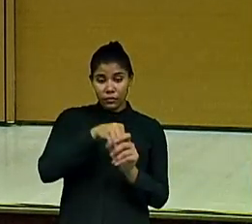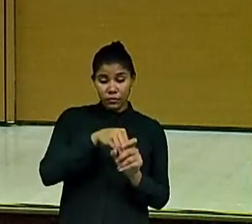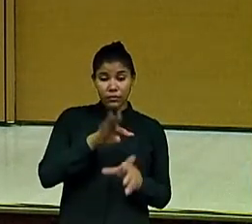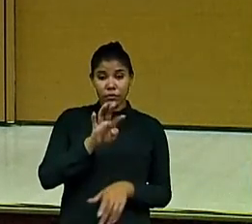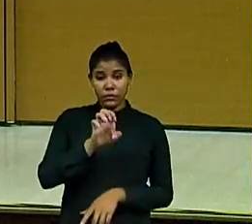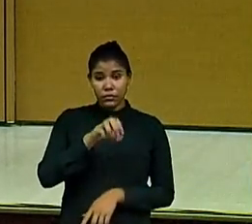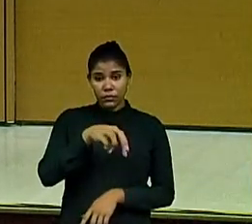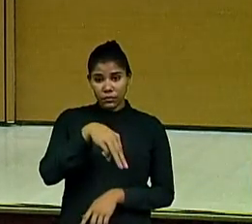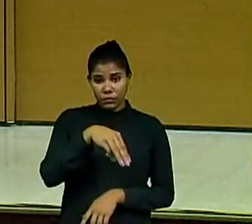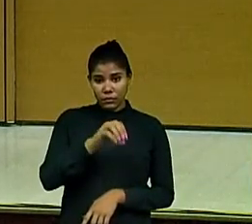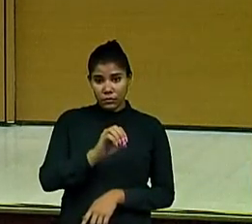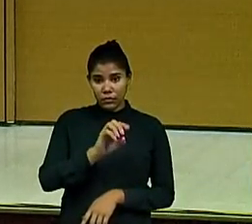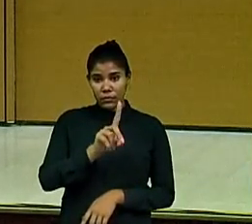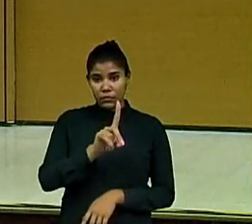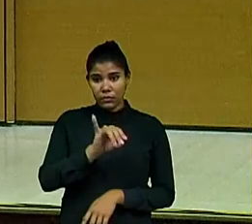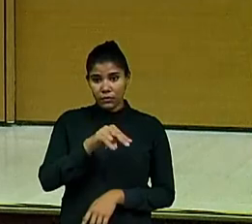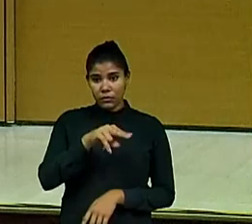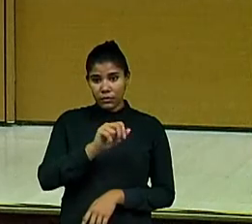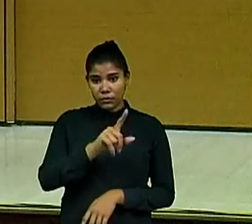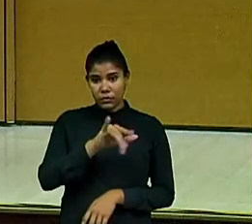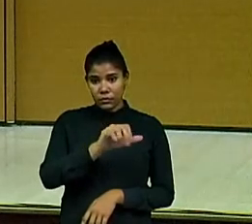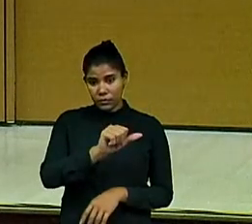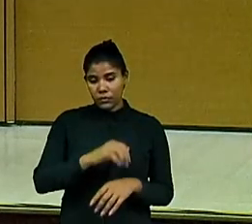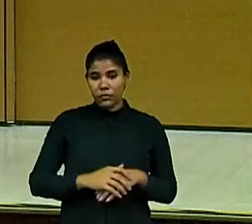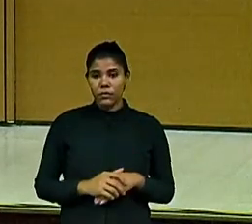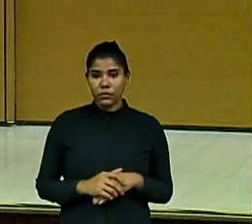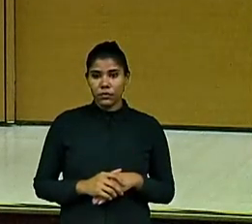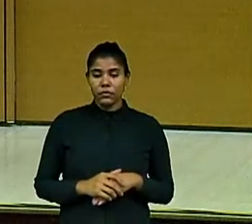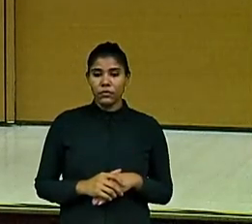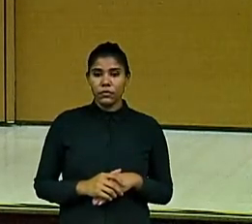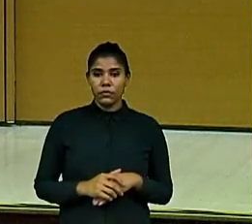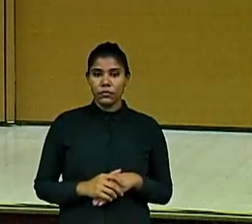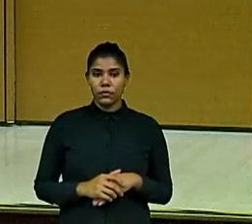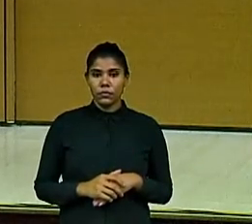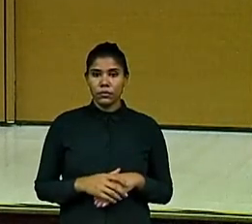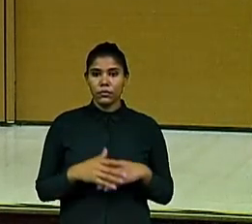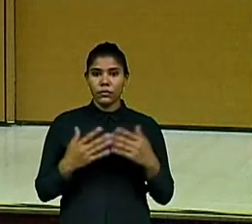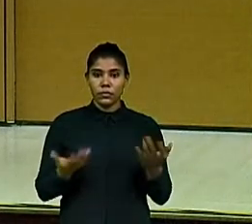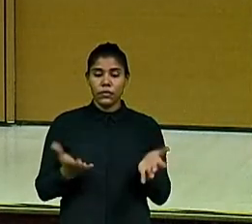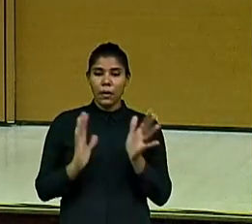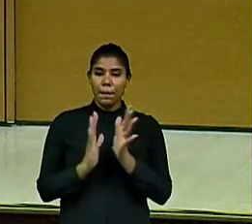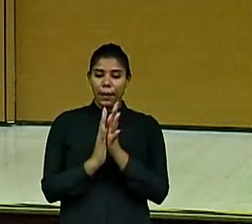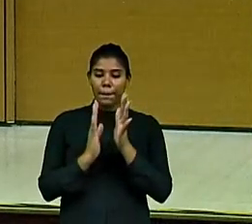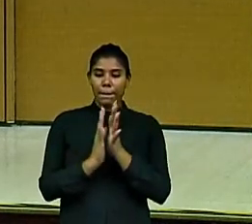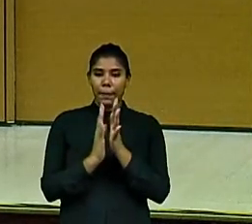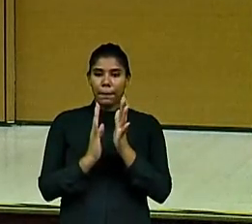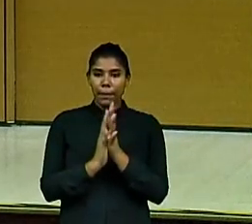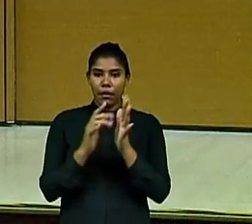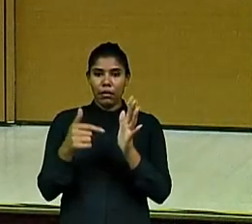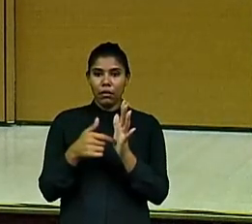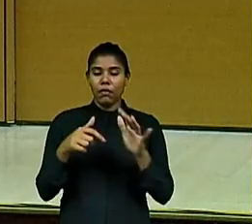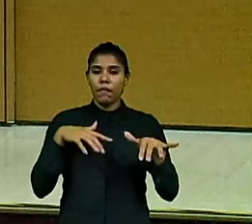o fato de você bater palmas você está fazendo uma frequência de